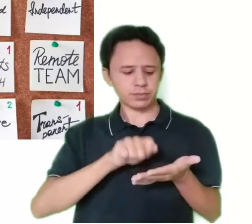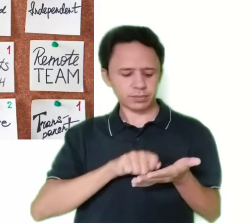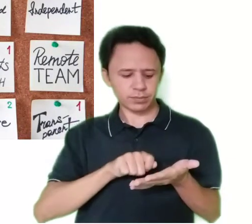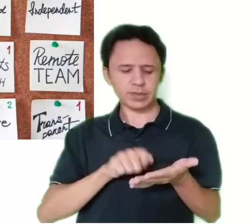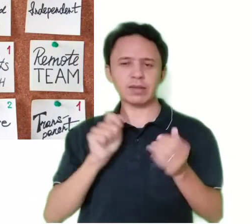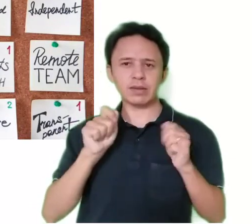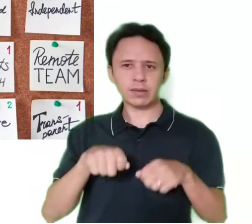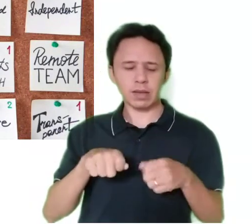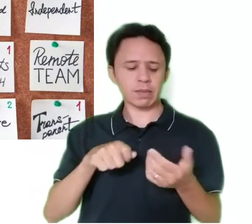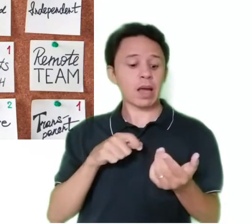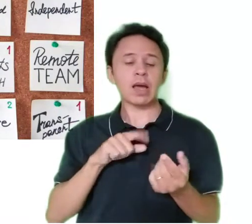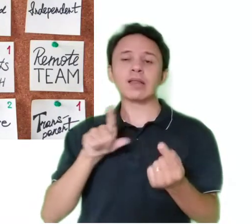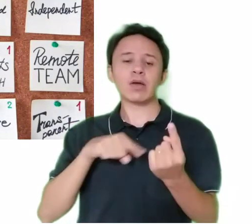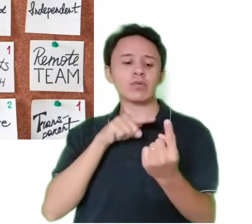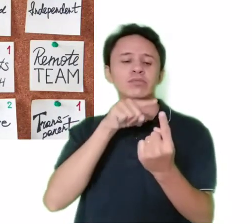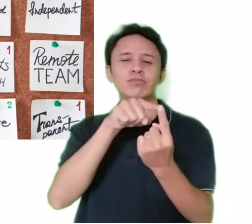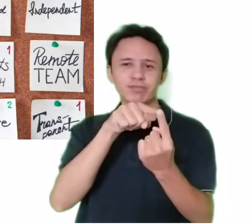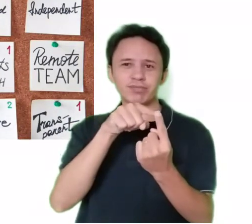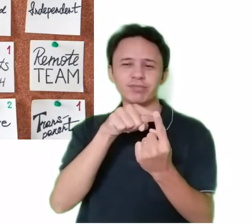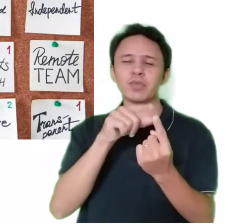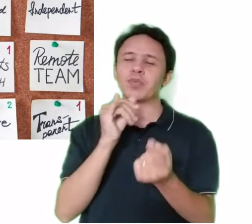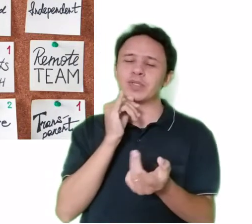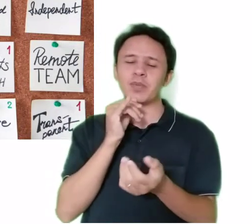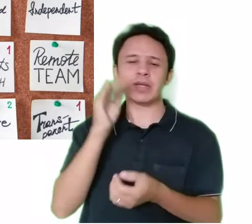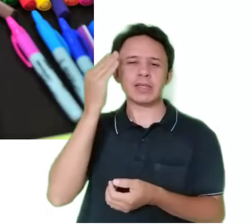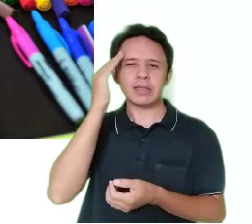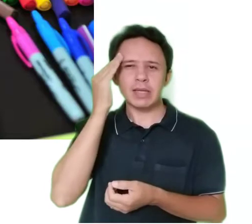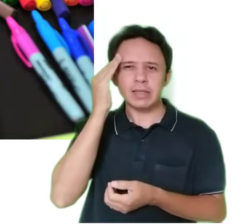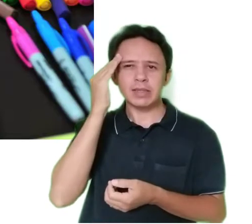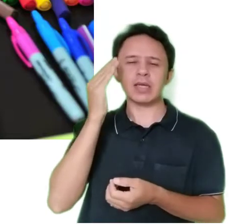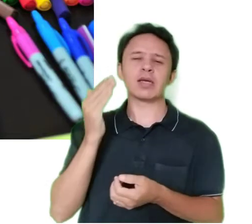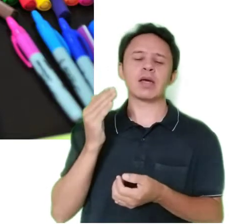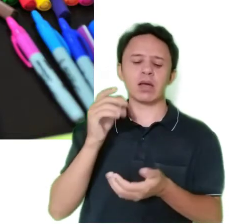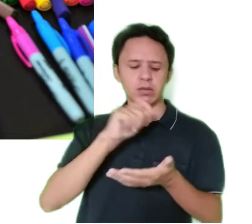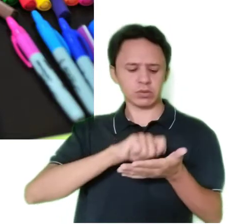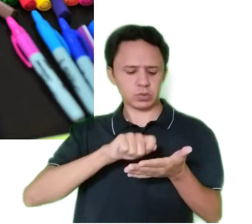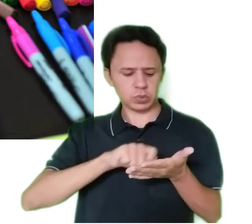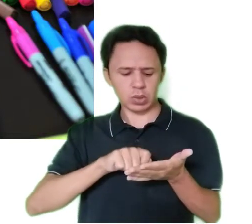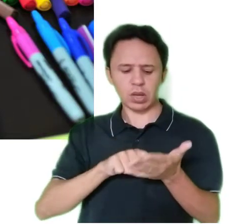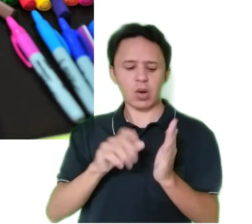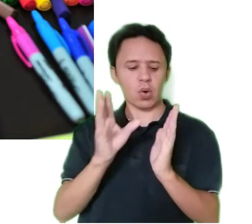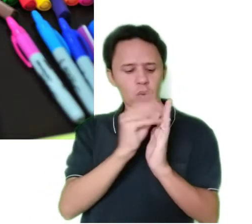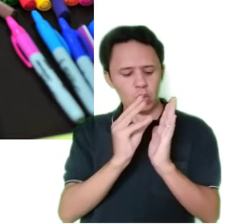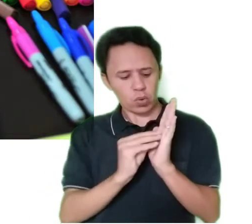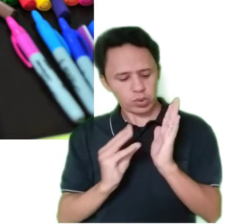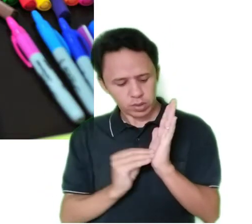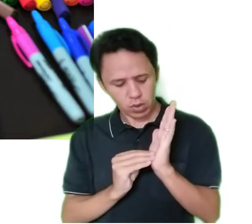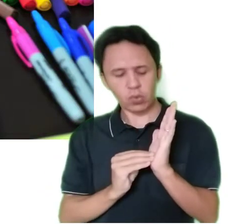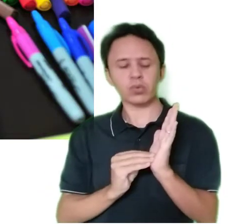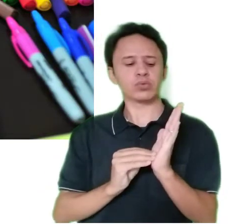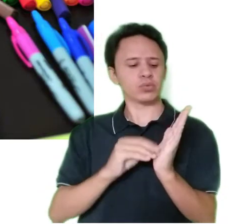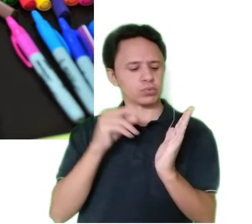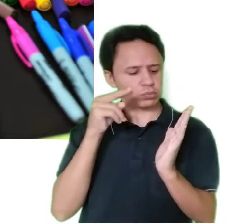para cumprir algum propósito, como entender que registrar os conteúdos com base